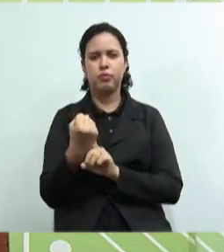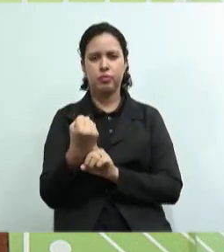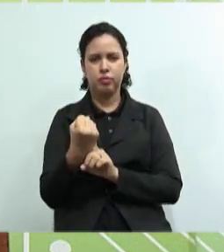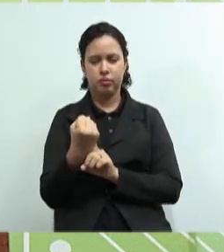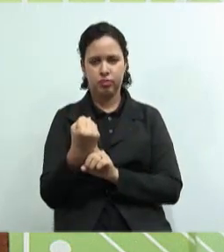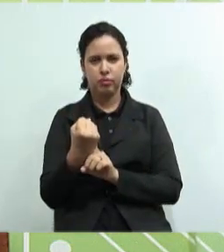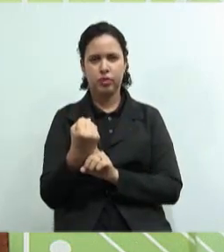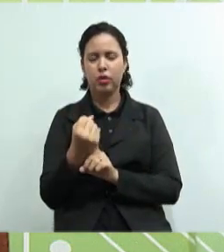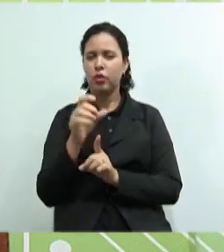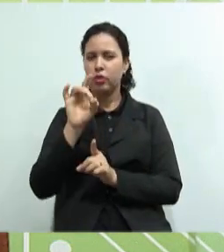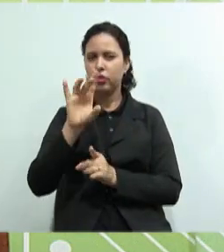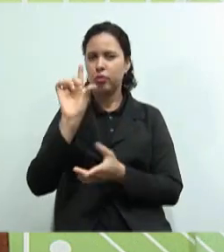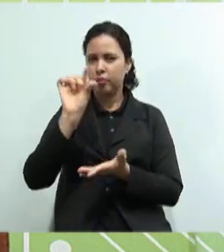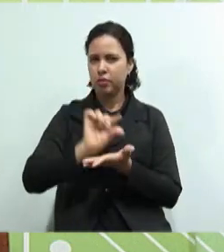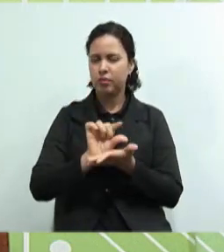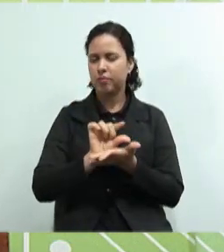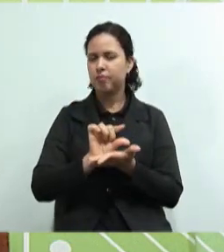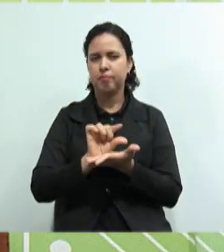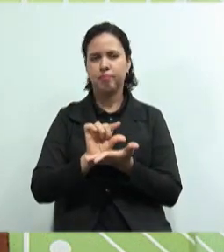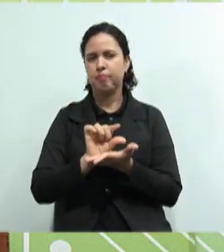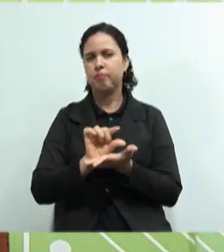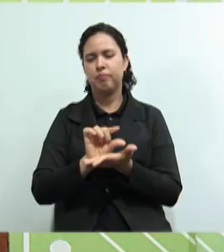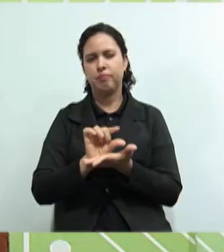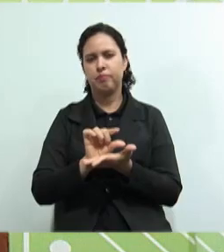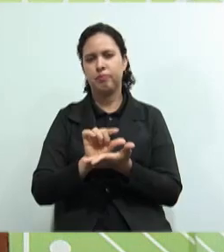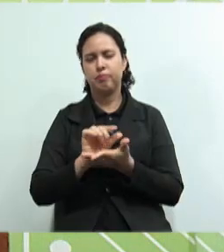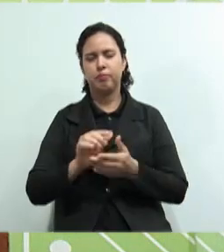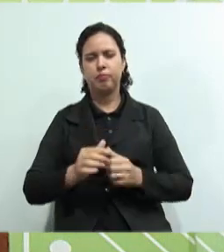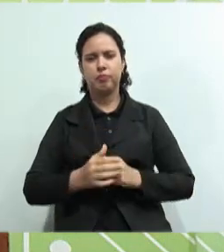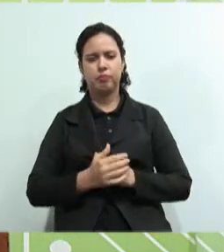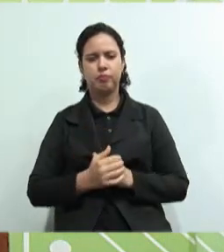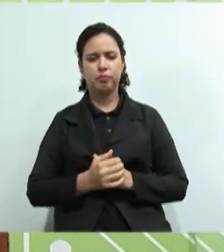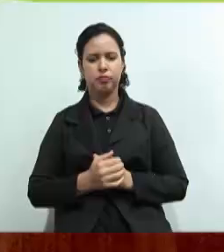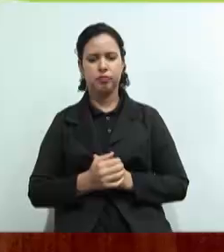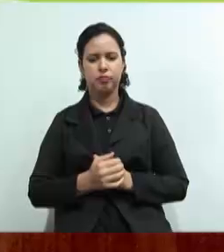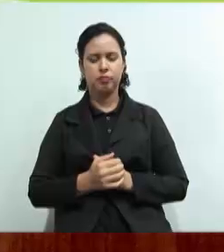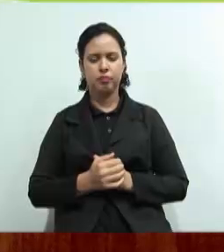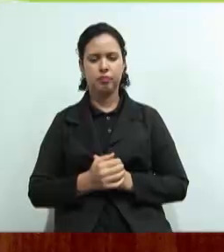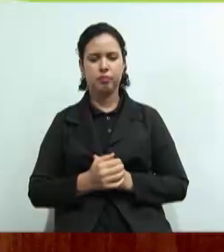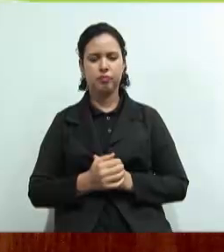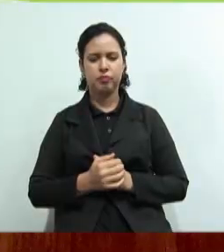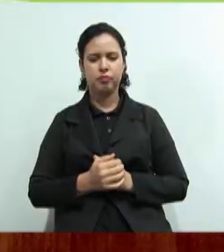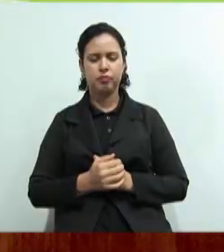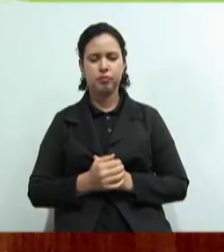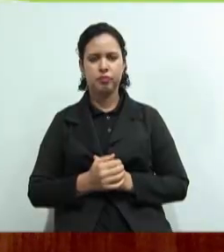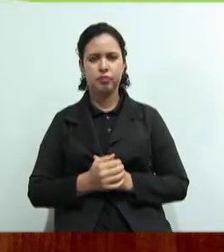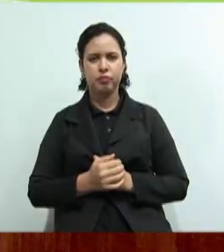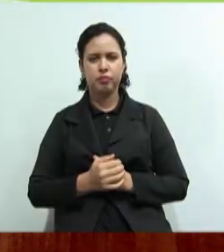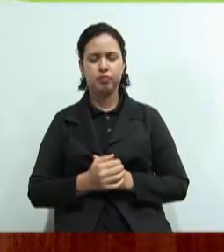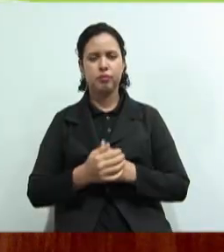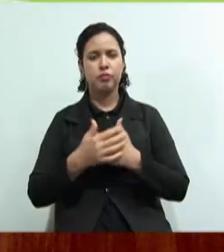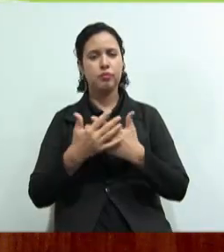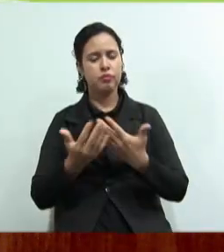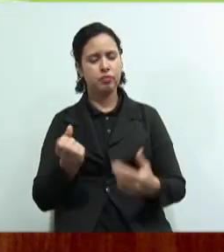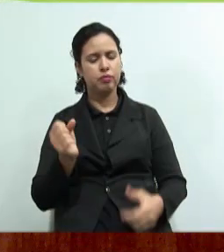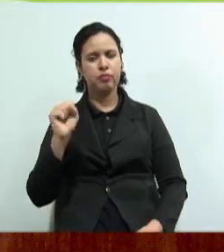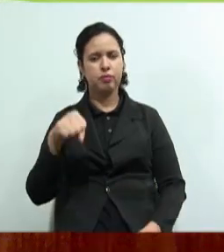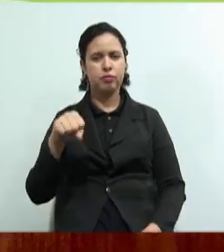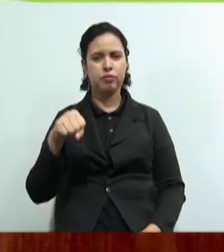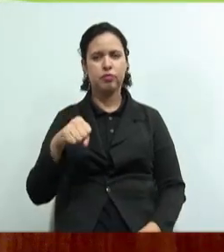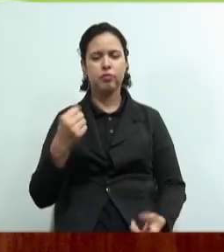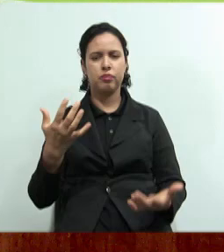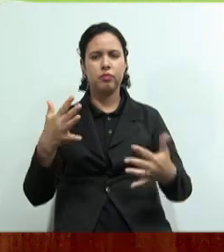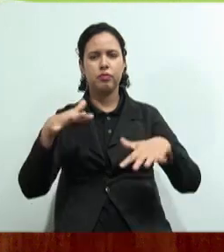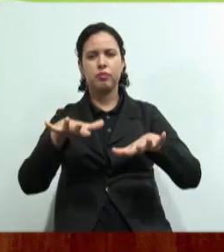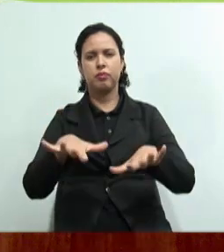só se alimentar, mas sim como escolha de consumidores. Não é mesmo, professor? Sim, claro. Essa inclusão se dá justamente